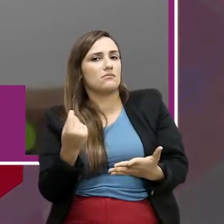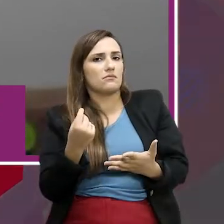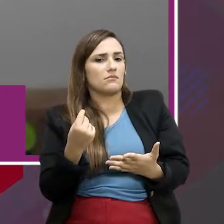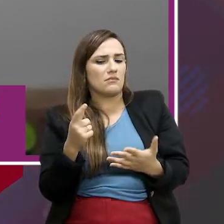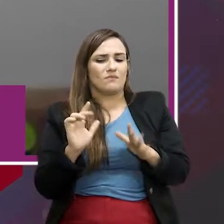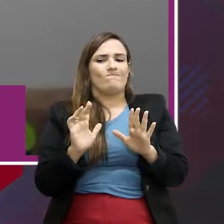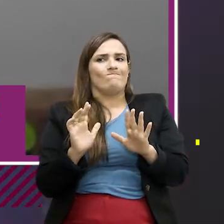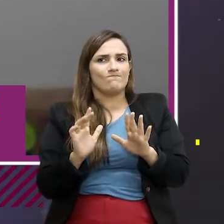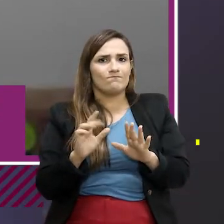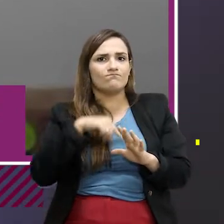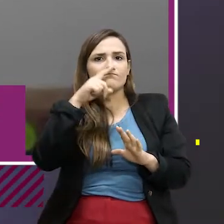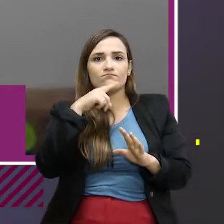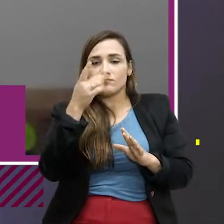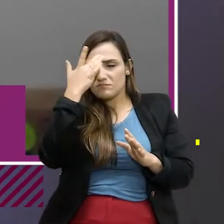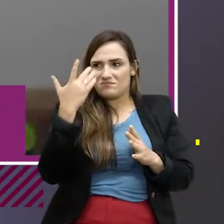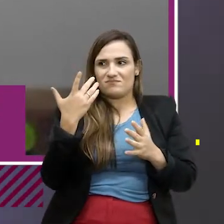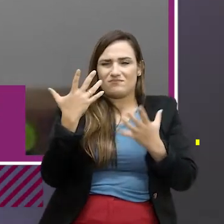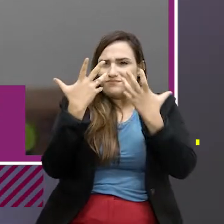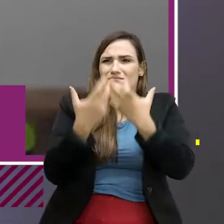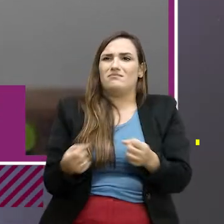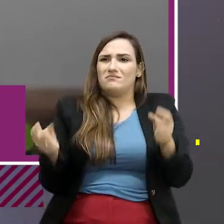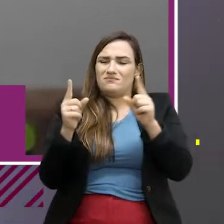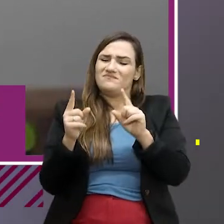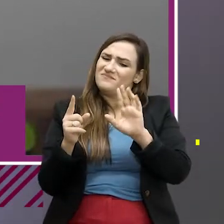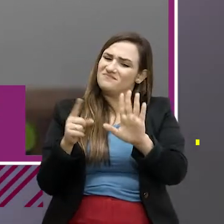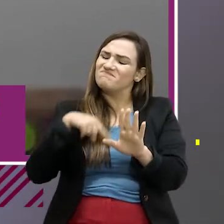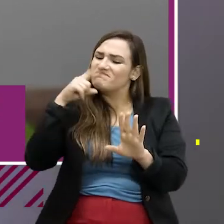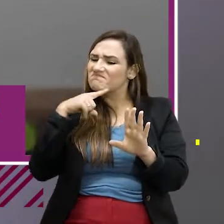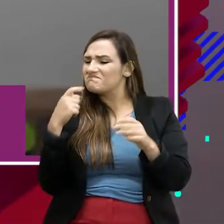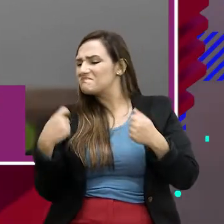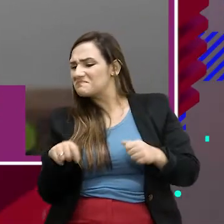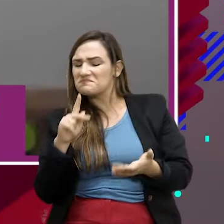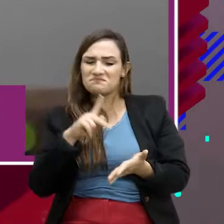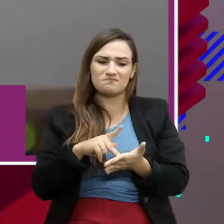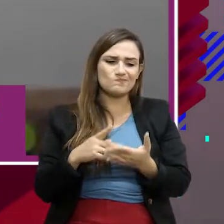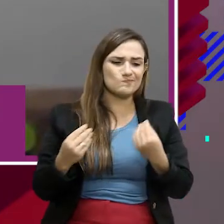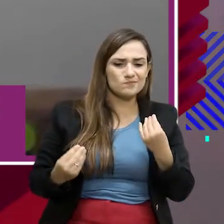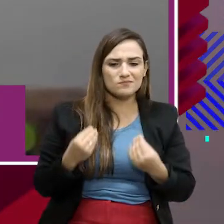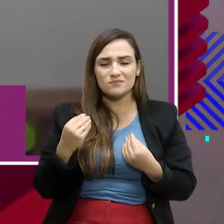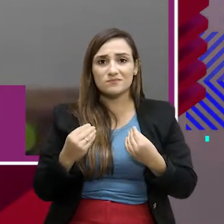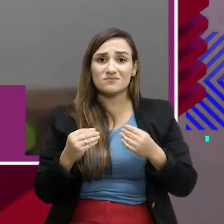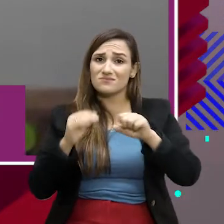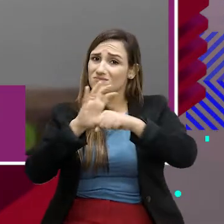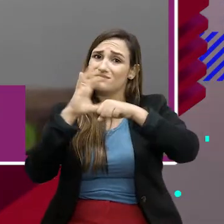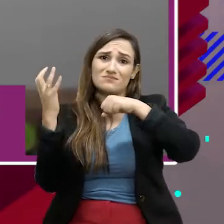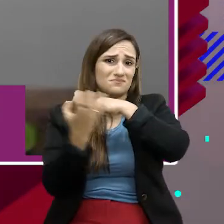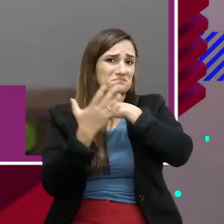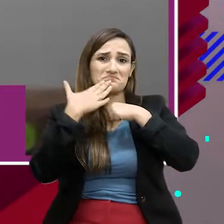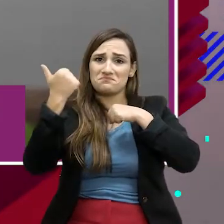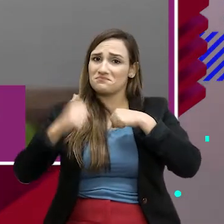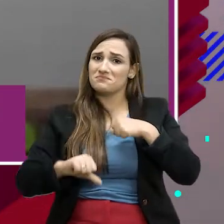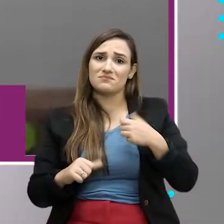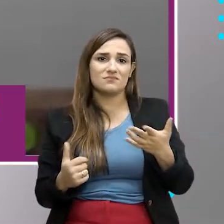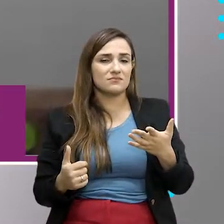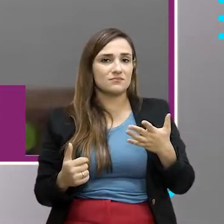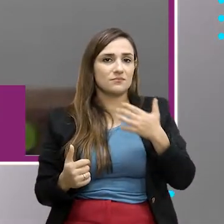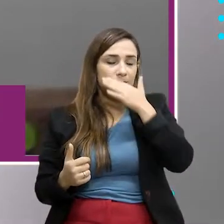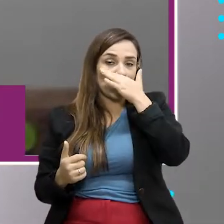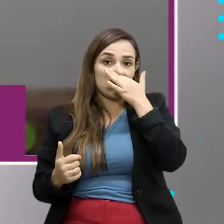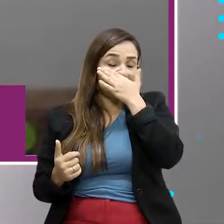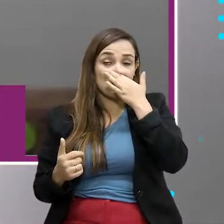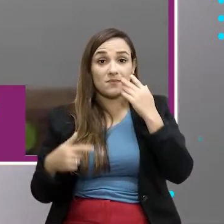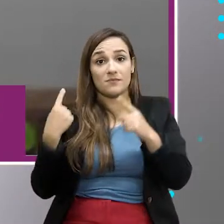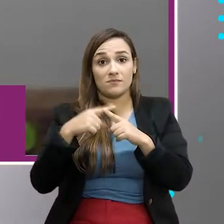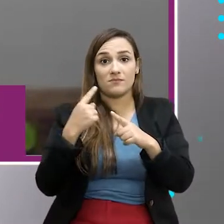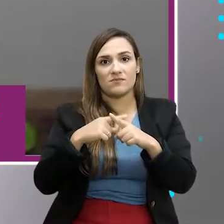pessoas estão tendo essas hesitações. Eles chamam isso de hesitação mesmo. Não é que a pessoa é contra, mas começa a mas será que precisa? E no caso